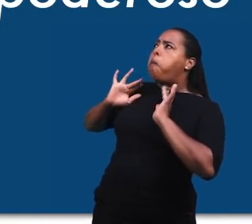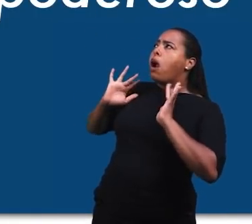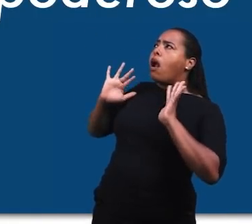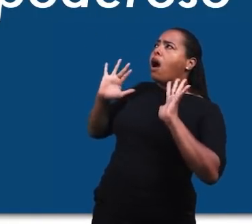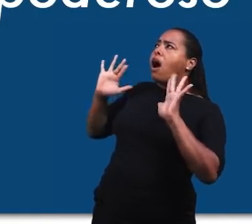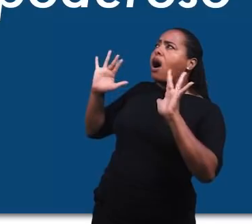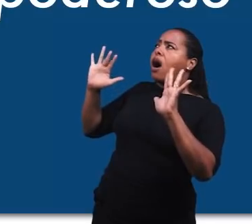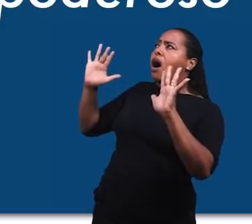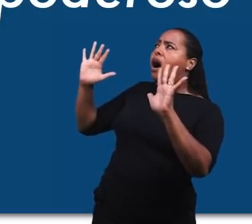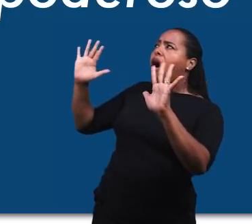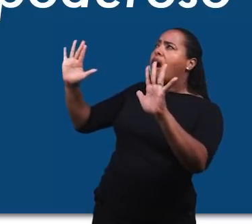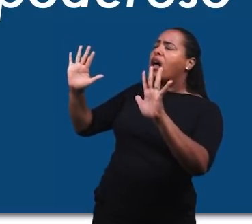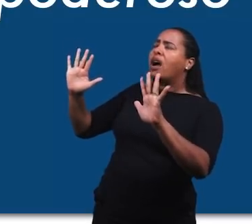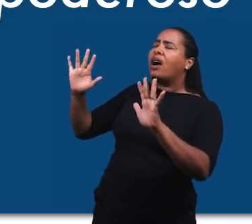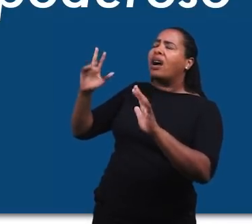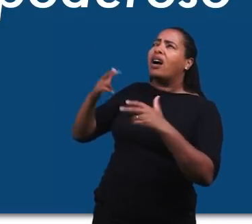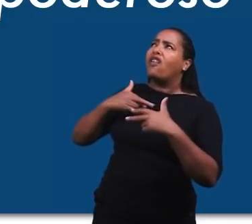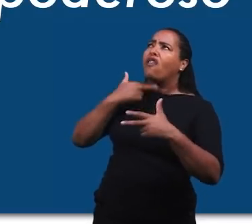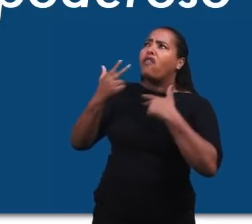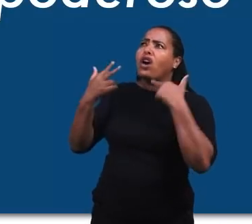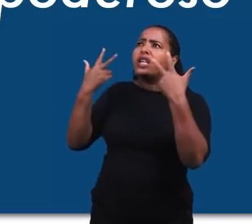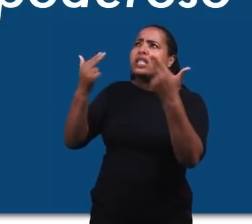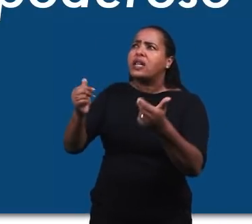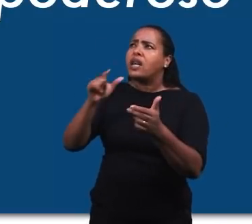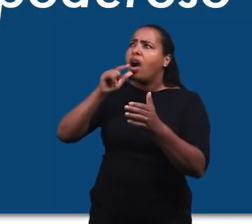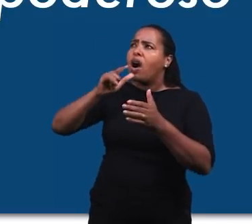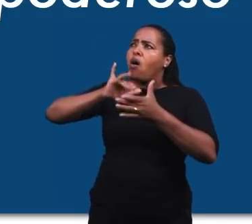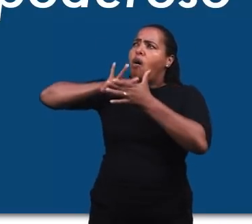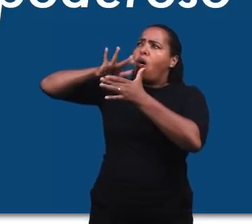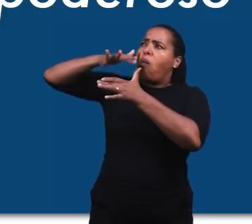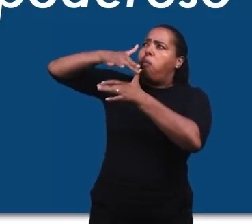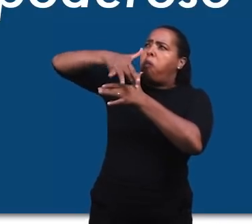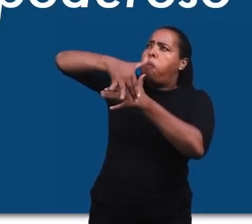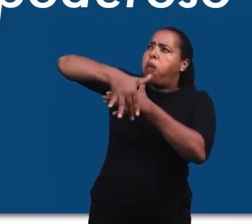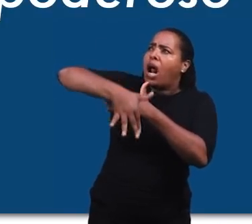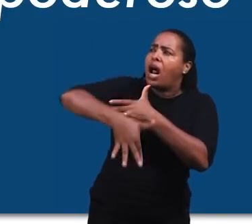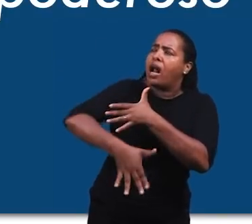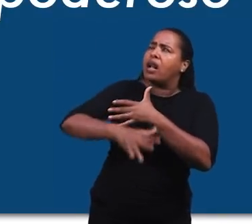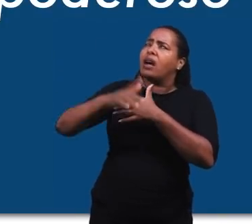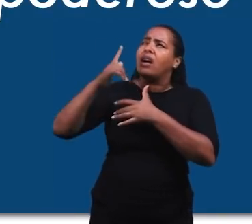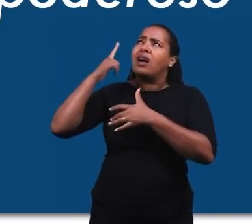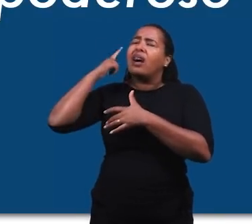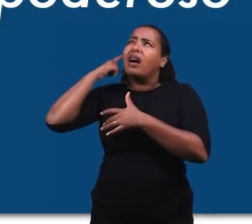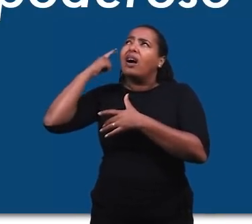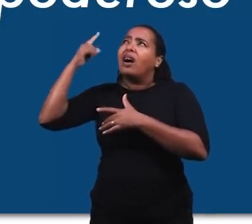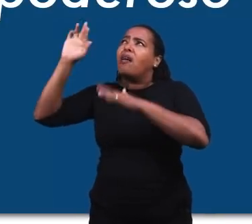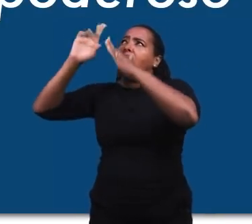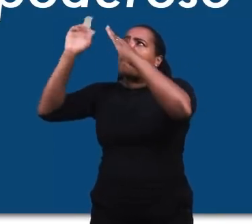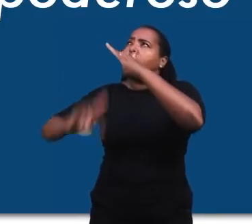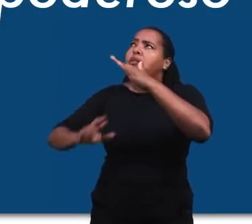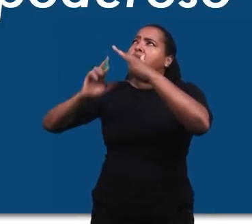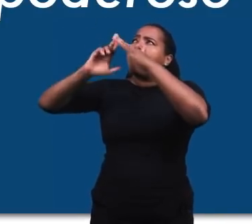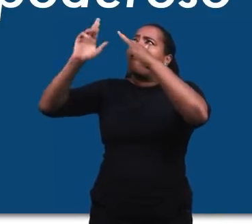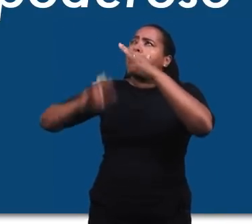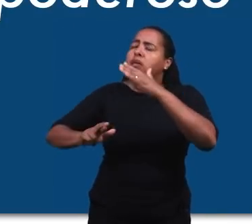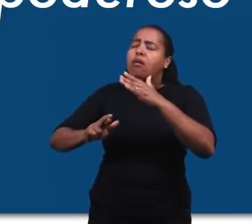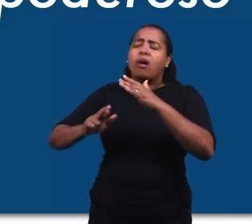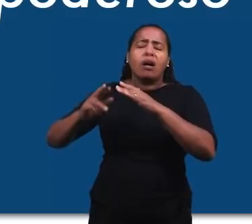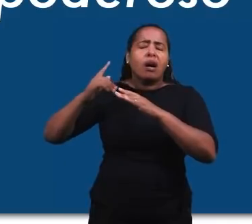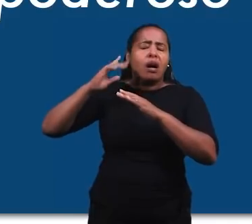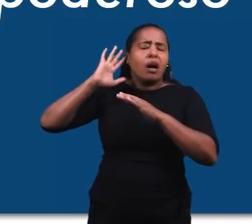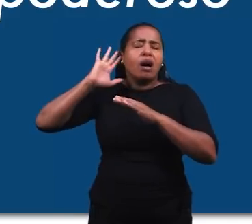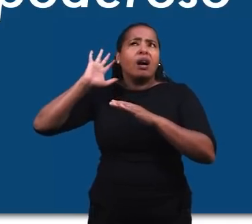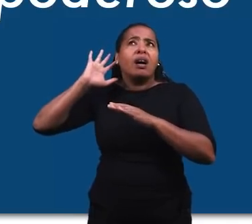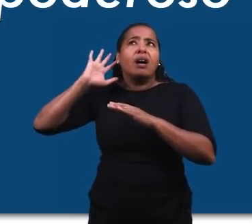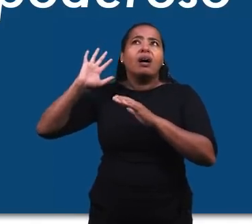multidão, e como que a voz de muitas águas, e como que a voz de grandes trovões que dizia: